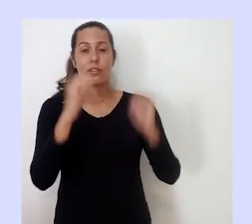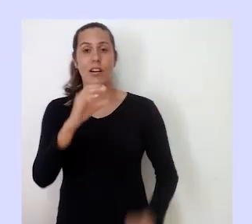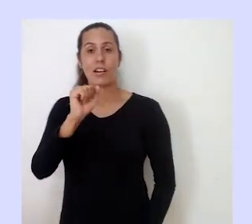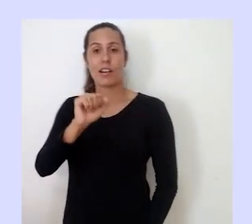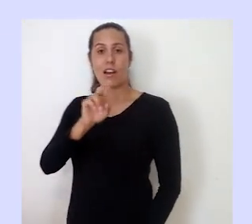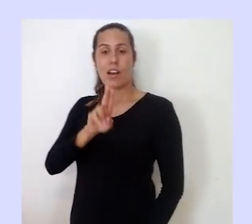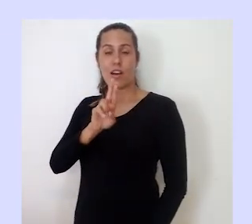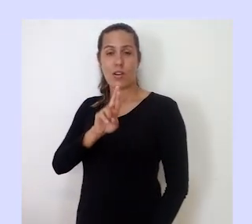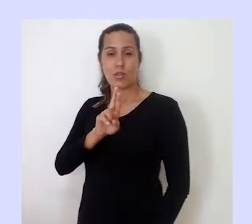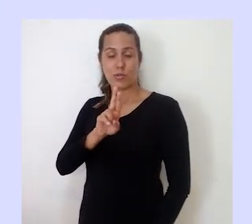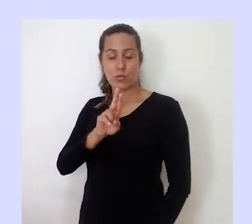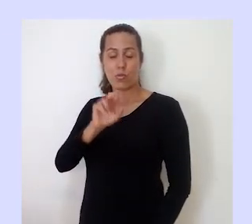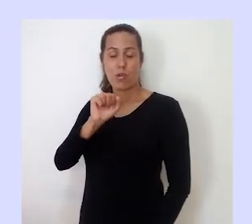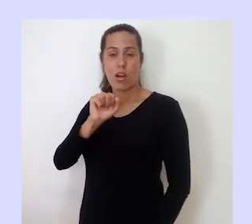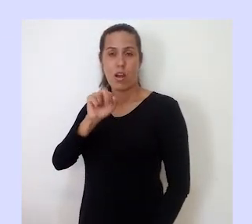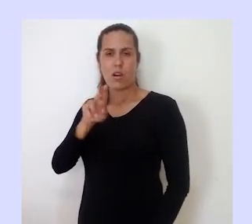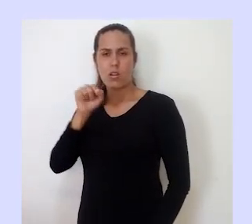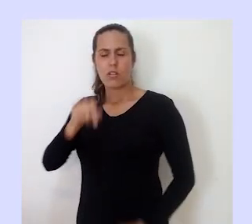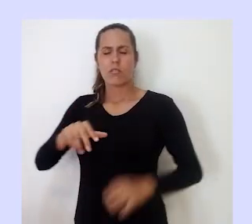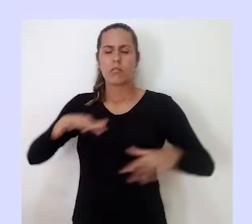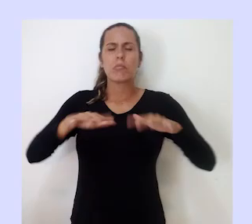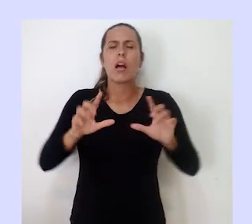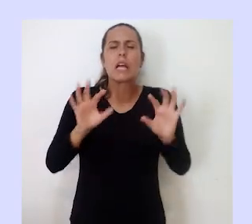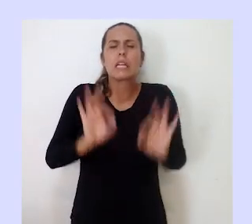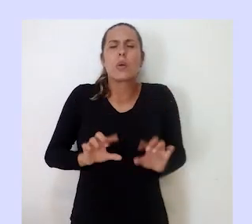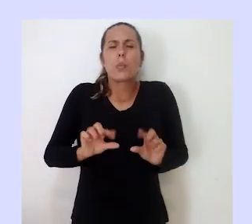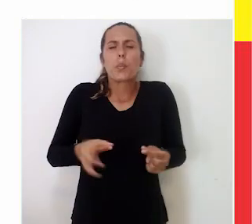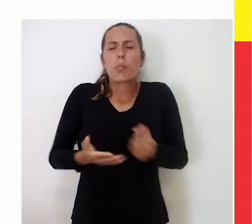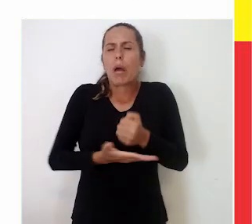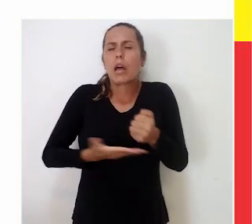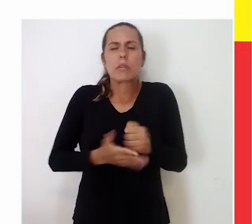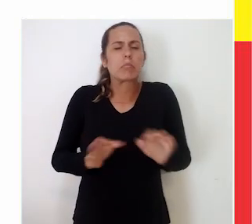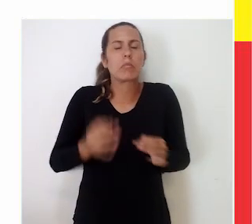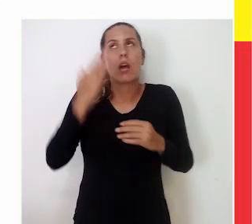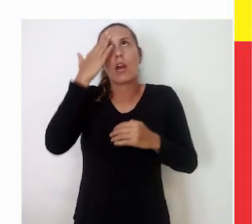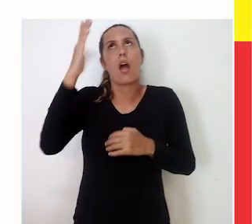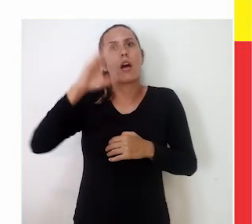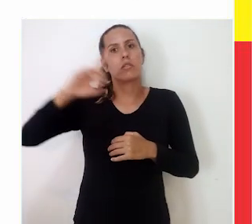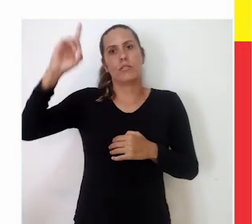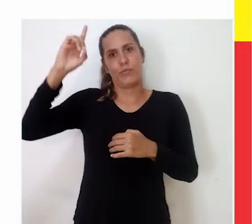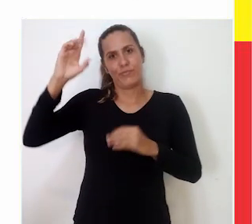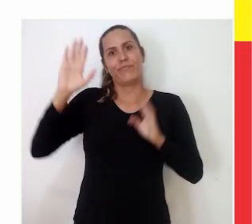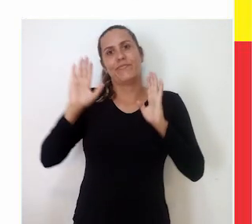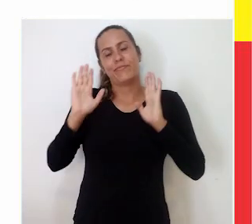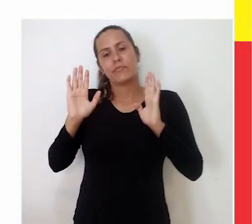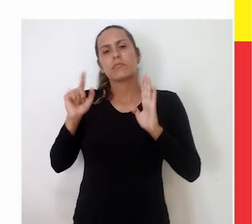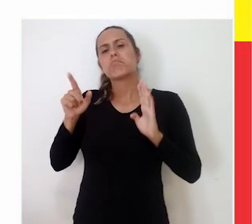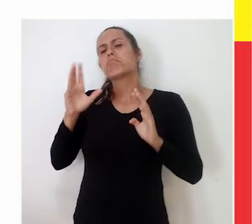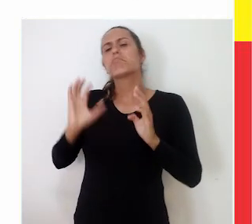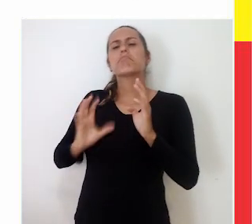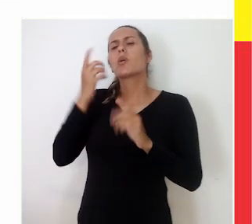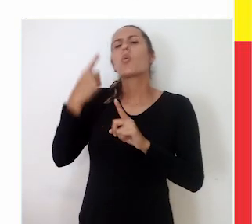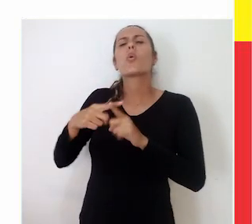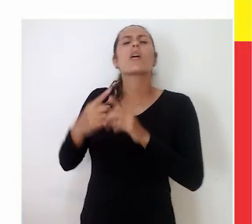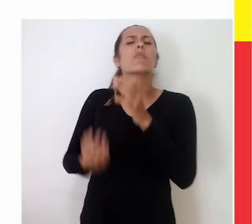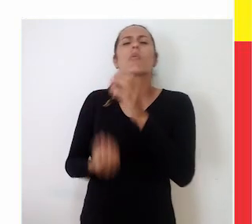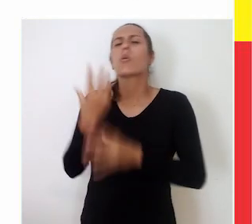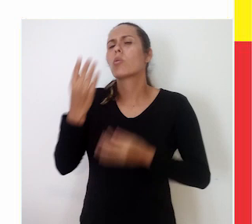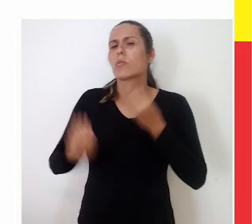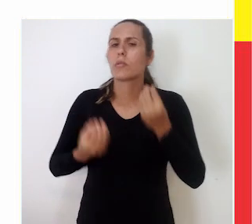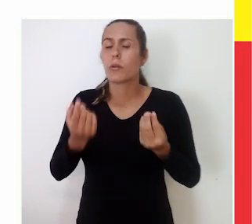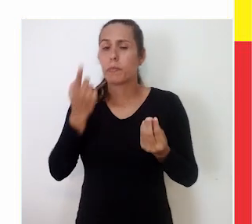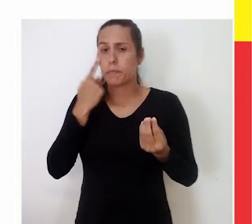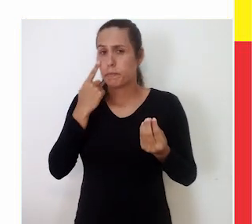Foi numa escala pequena, reduzida, graças a Deus. Quais são as causas do terremoto? Vejam só a imagem.